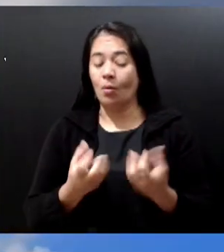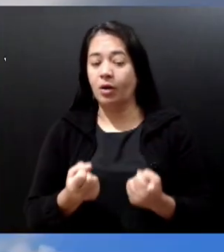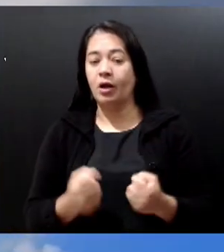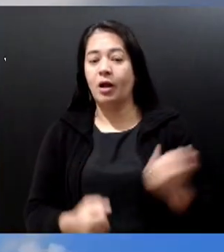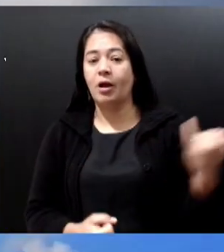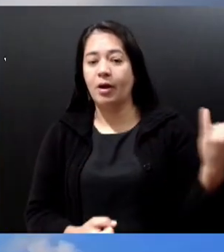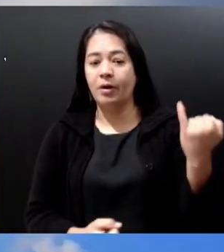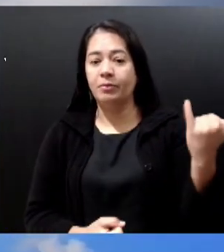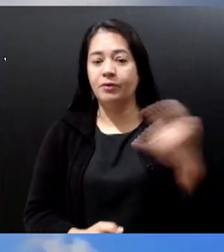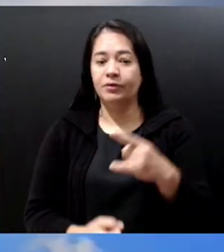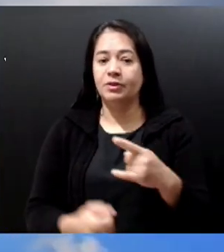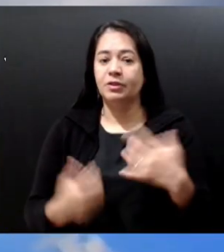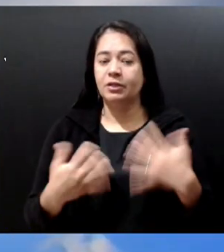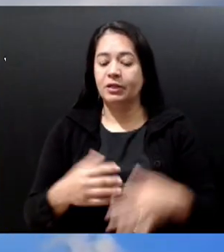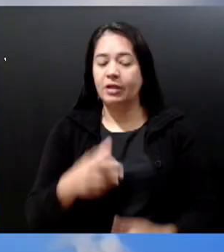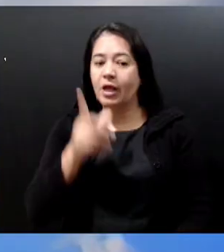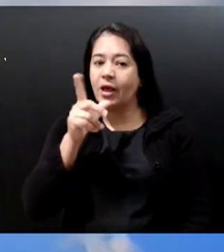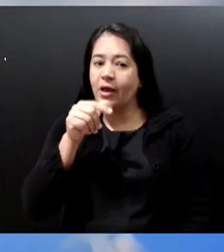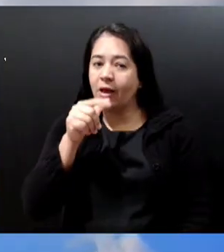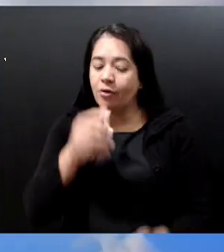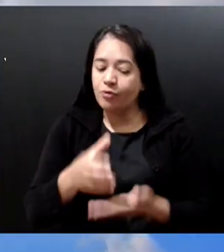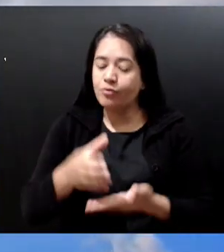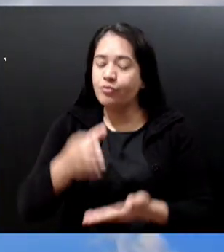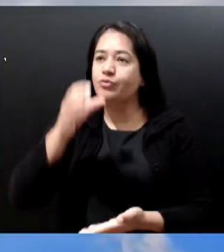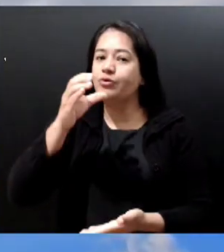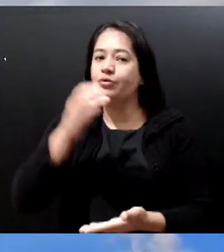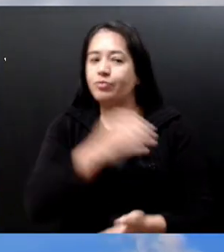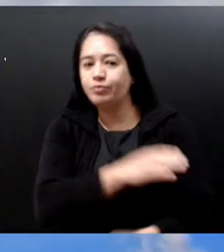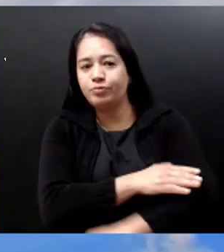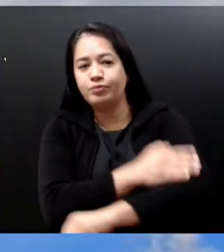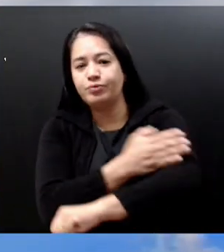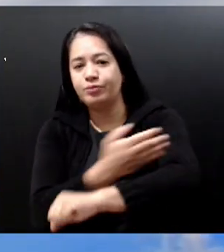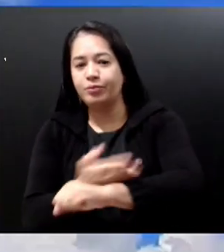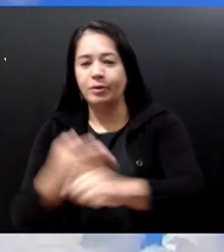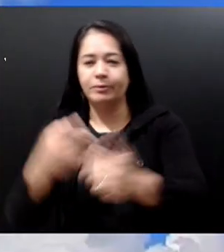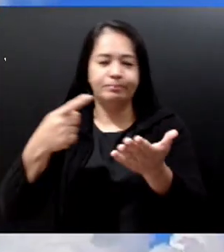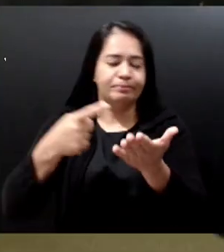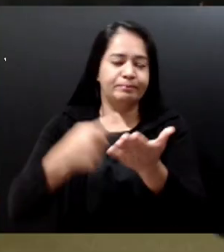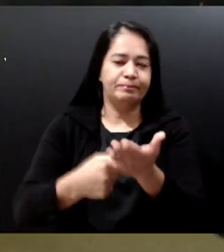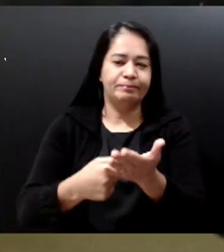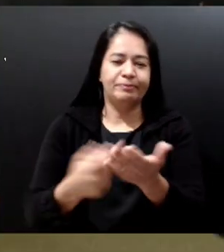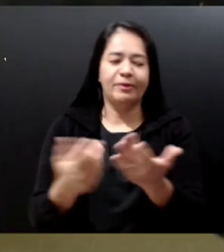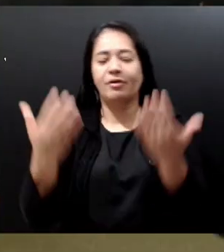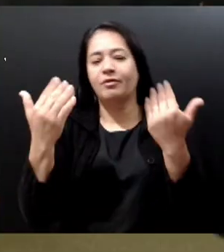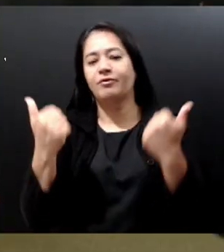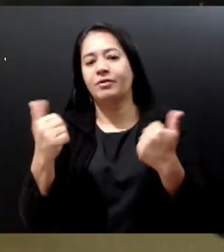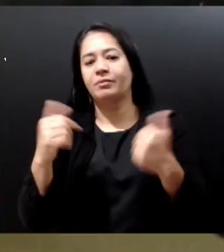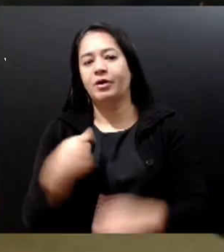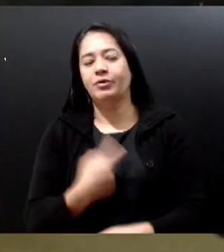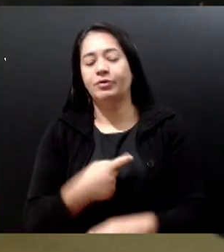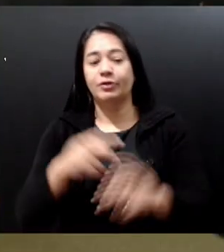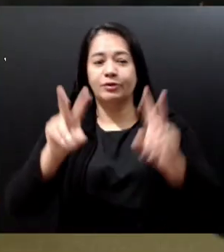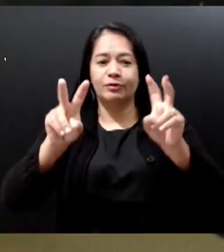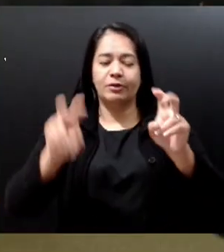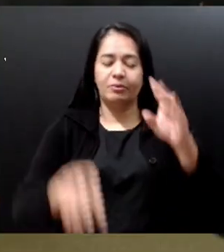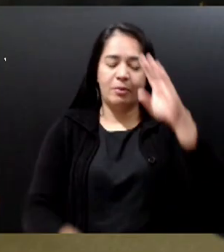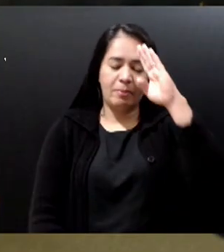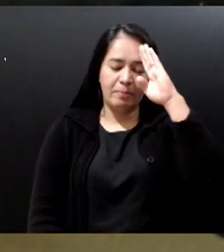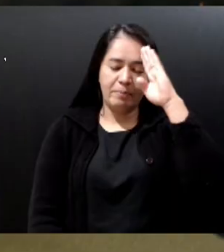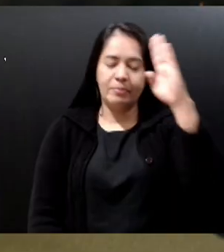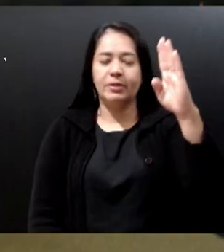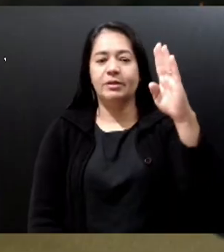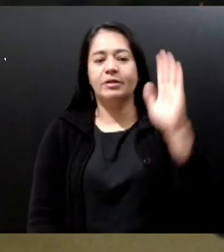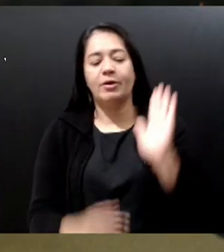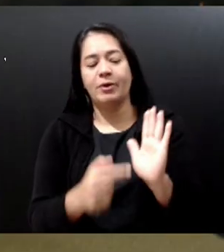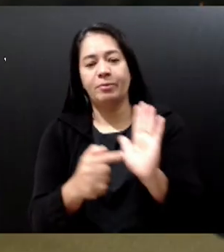garrafinha e vá se hidratando no decorrer do dia, combinado? Então vamos ao nosso tema central, vamos à apresentação dos nossos